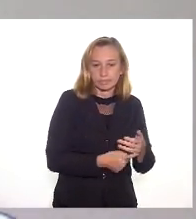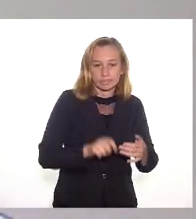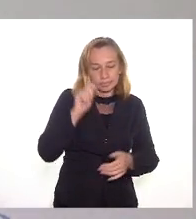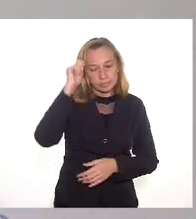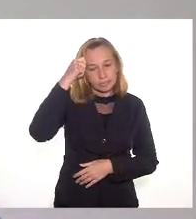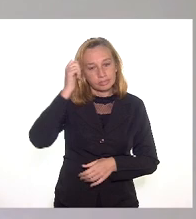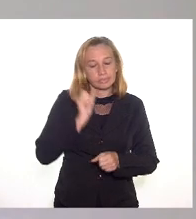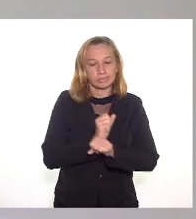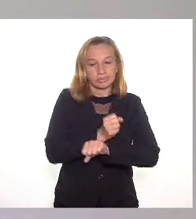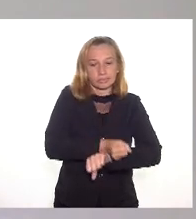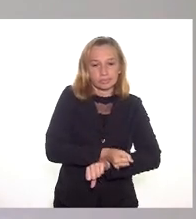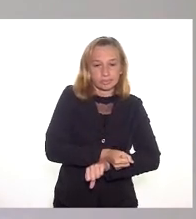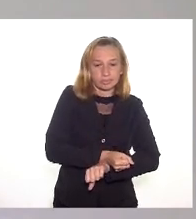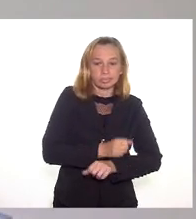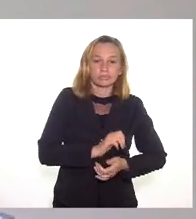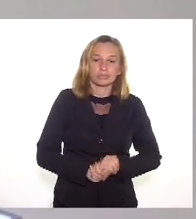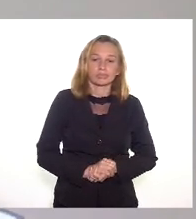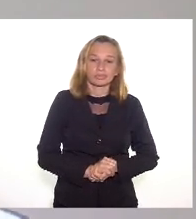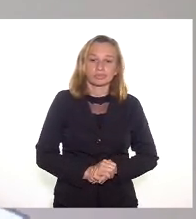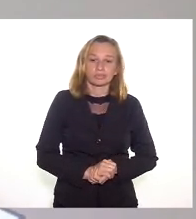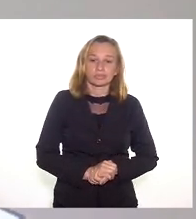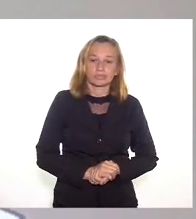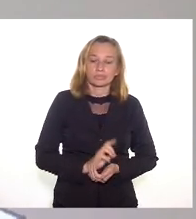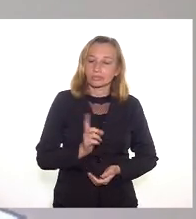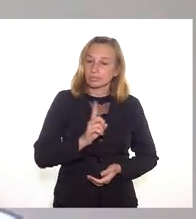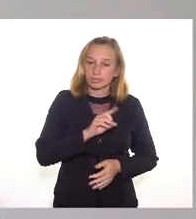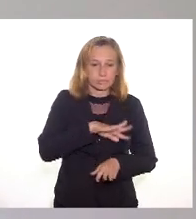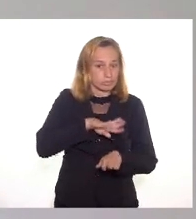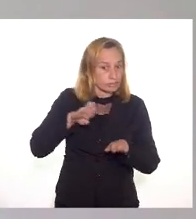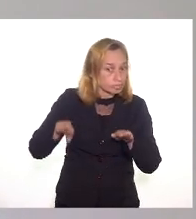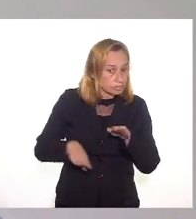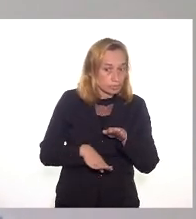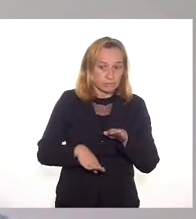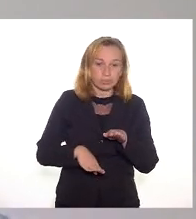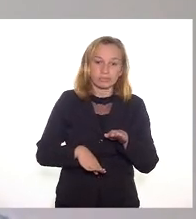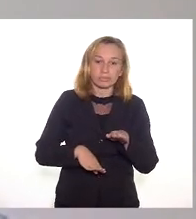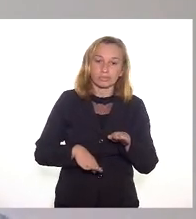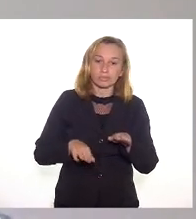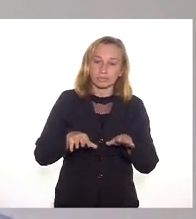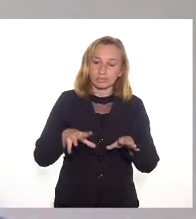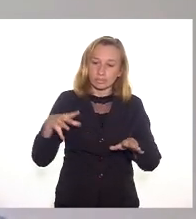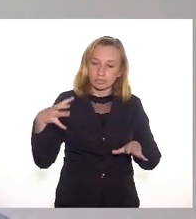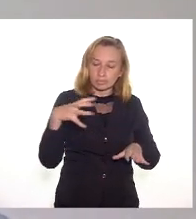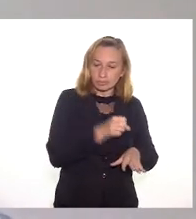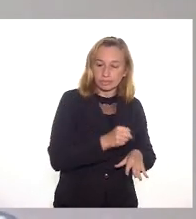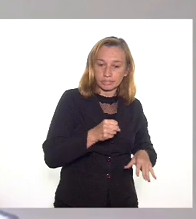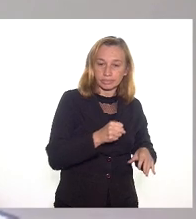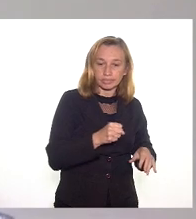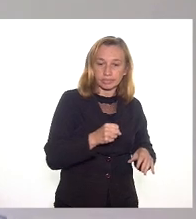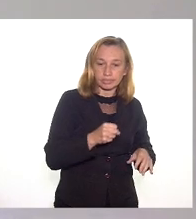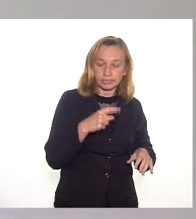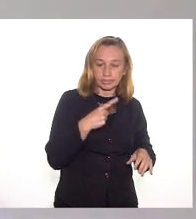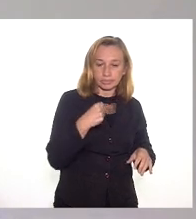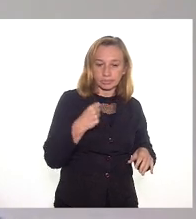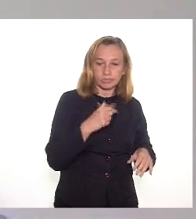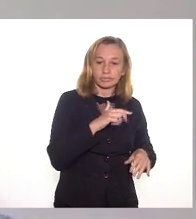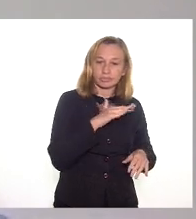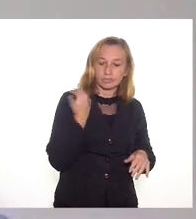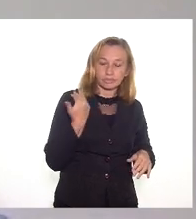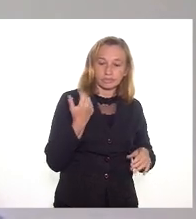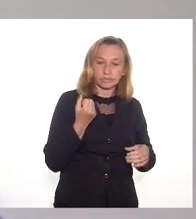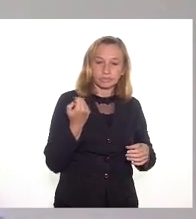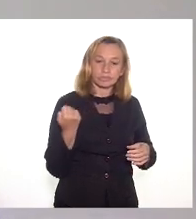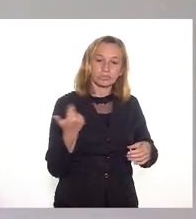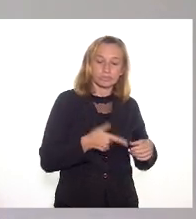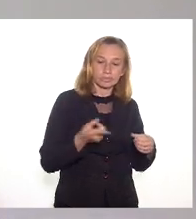negras escravizados que não se curvou que uma vez capturada preferiu a morte a ter que voltar a sua